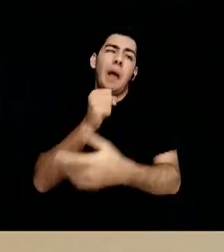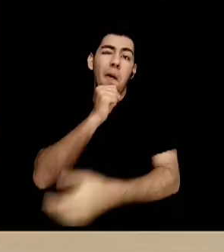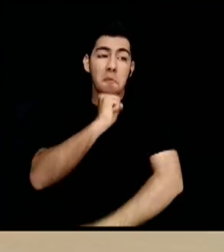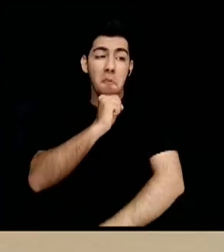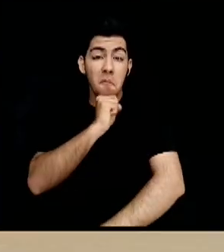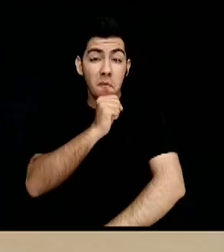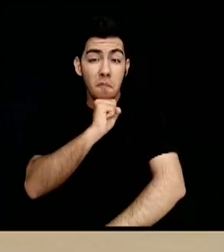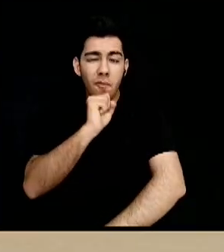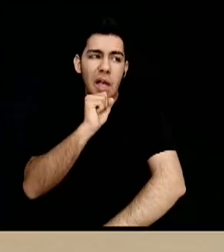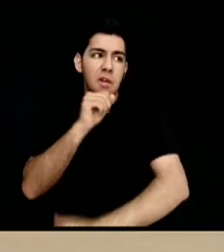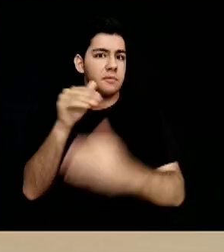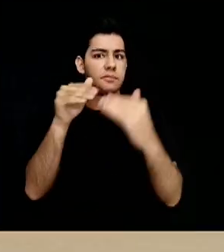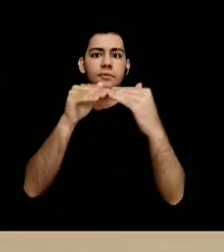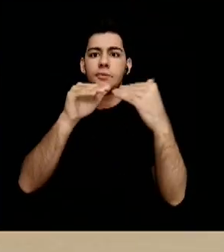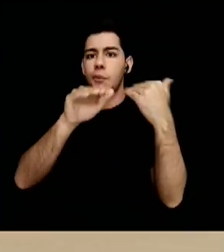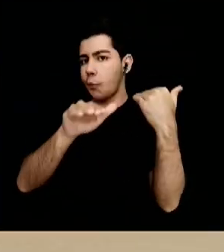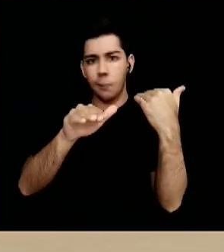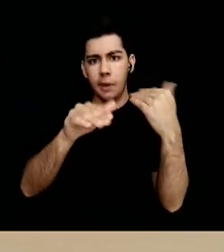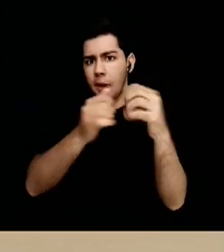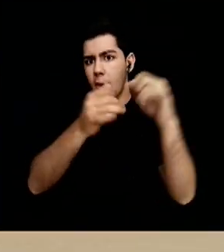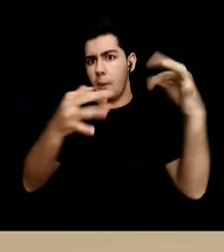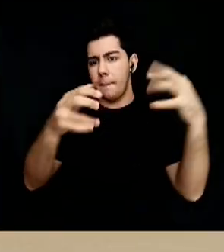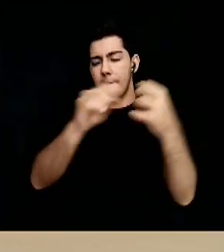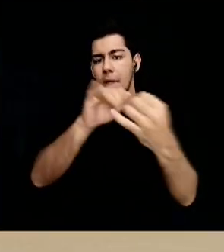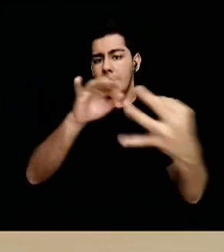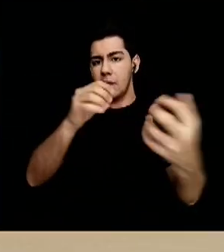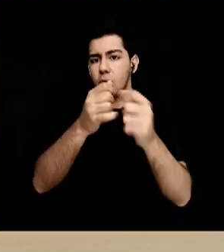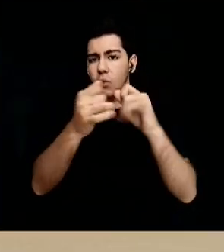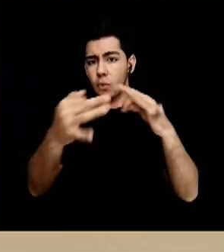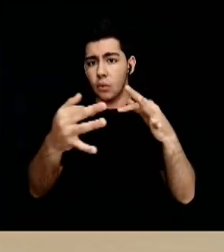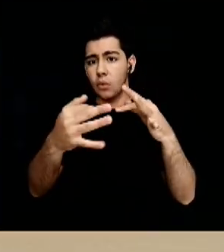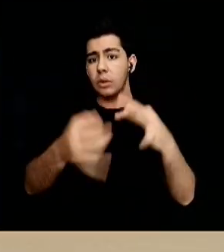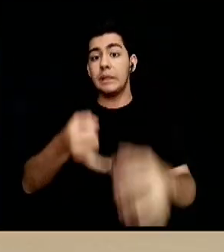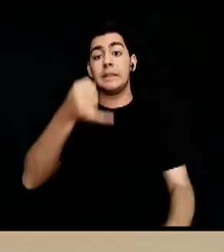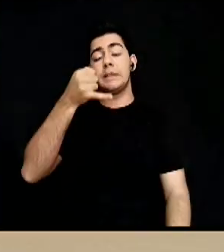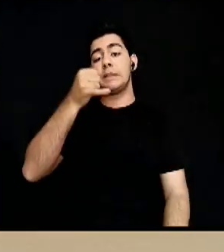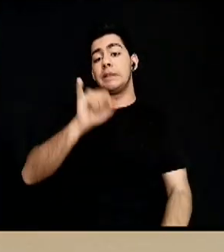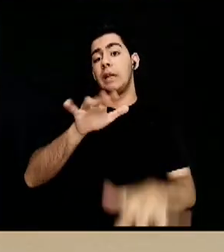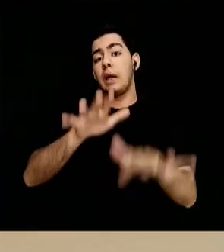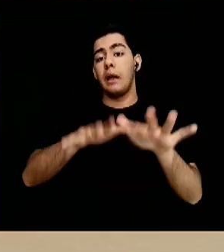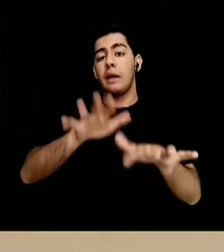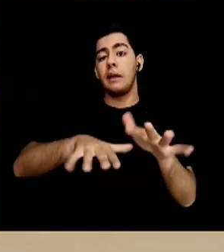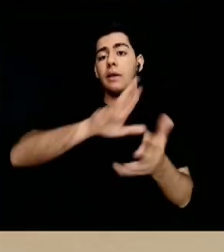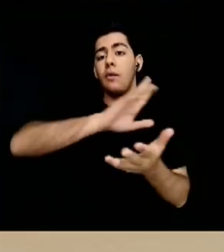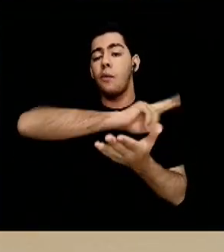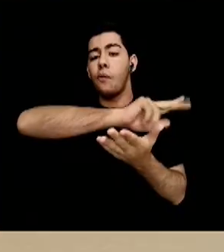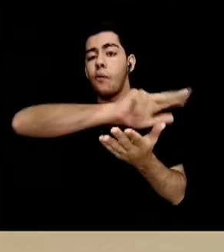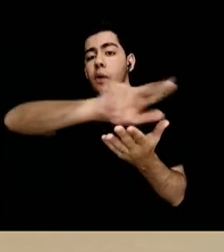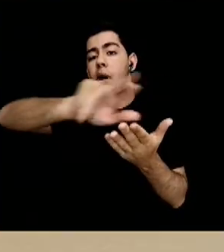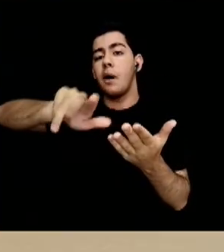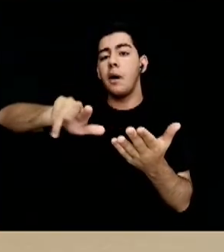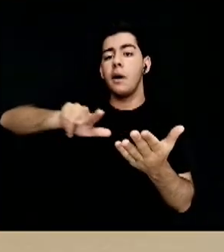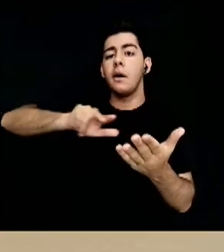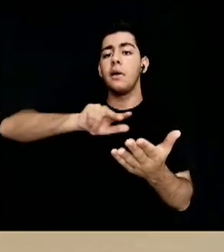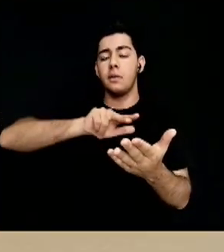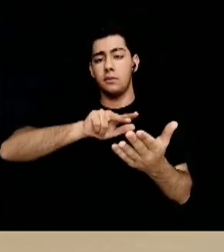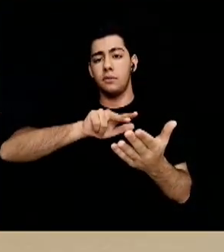brilho. Uhum. Dependendo do que for, né? Aí você vai ter que avaliar mesmo. Não